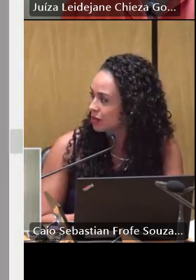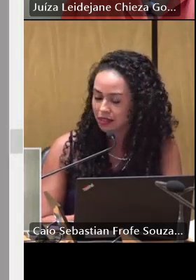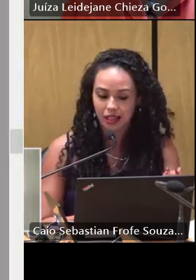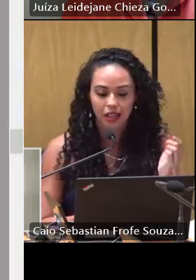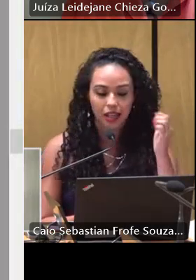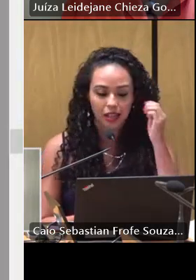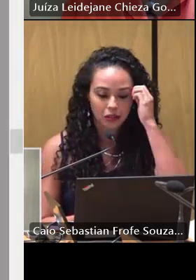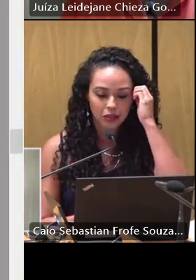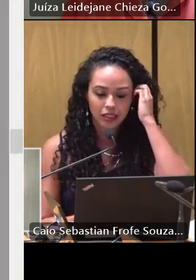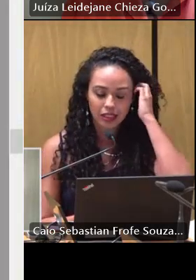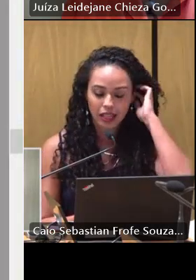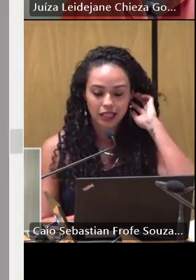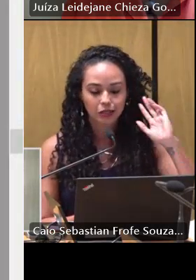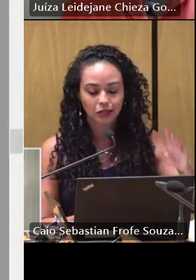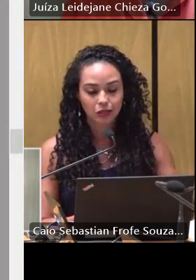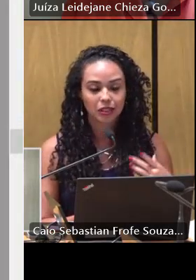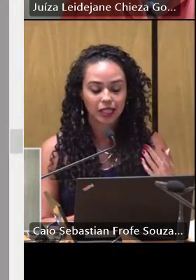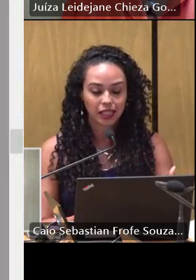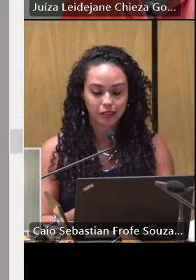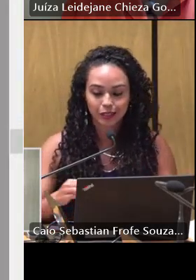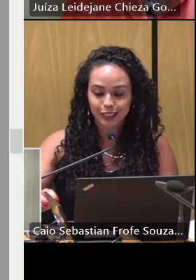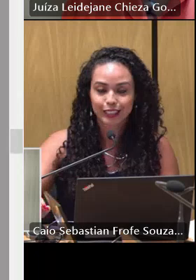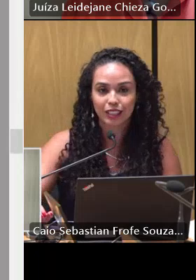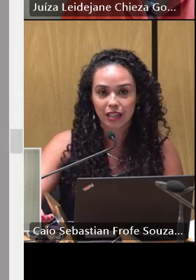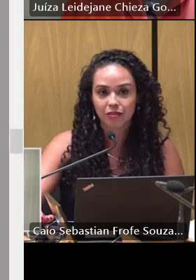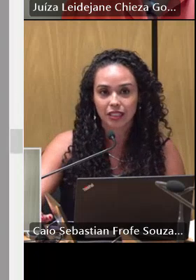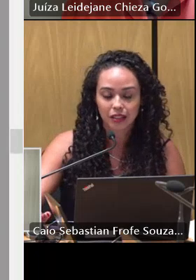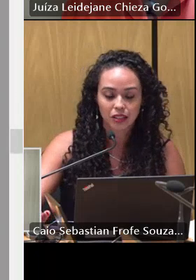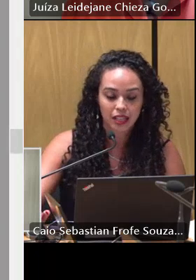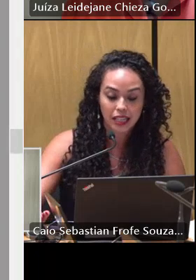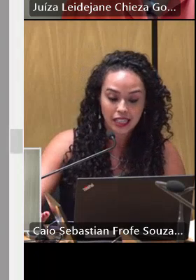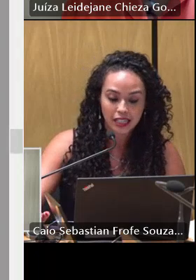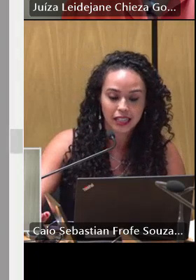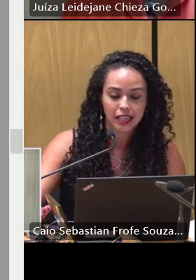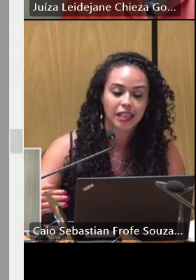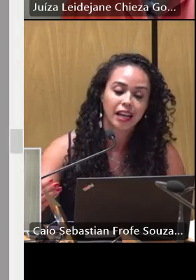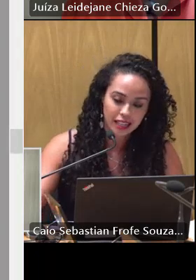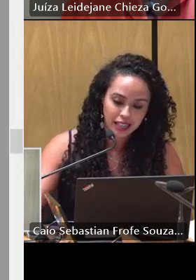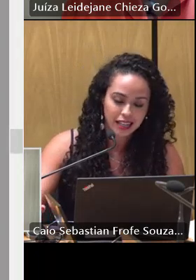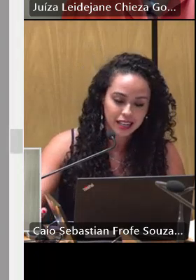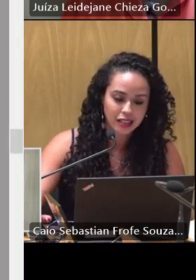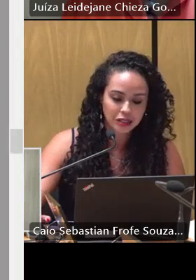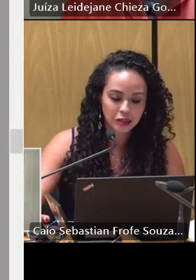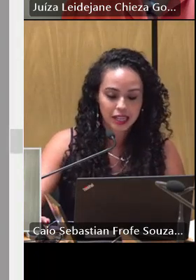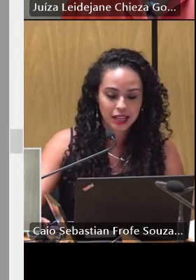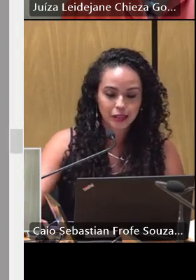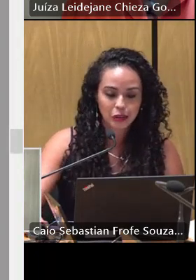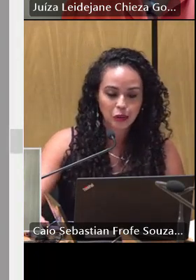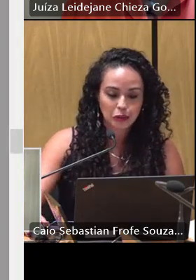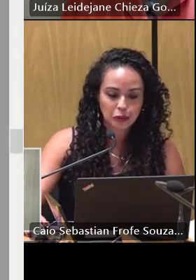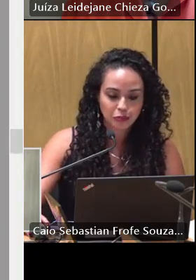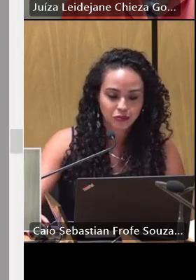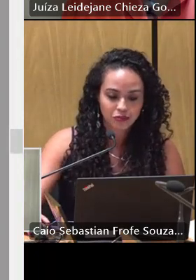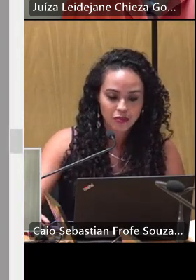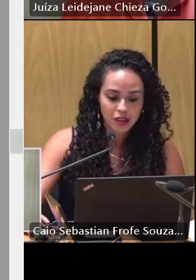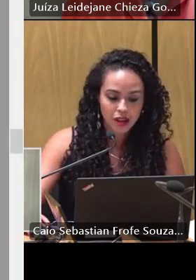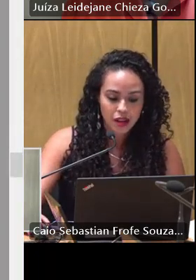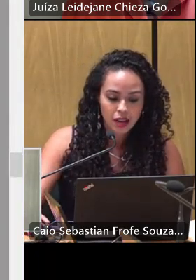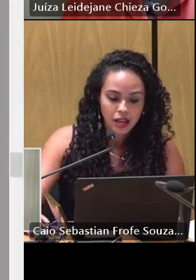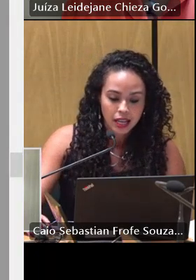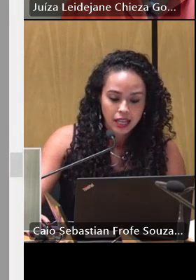encontram né todas todos todos esses escravizados que aqui que lá no cemitério se